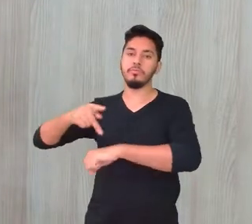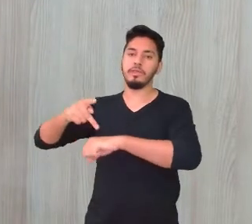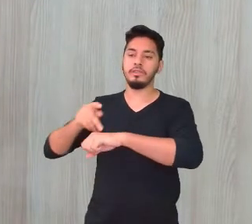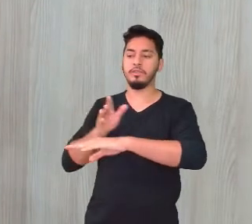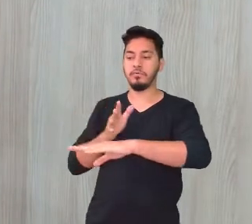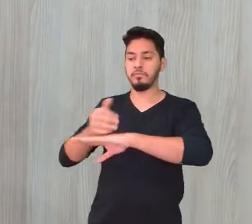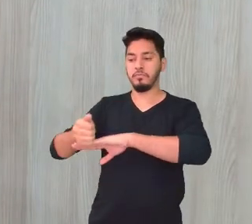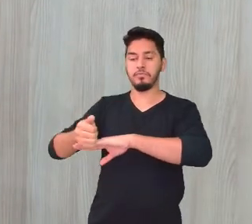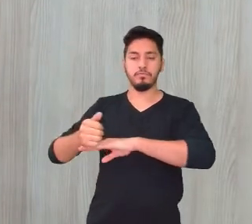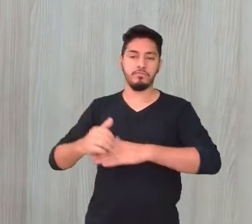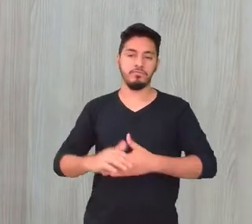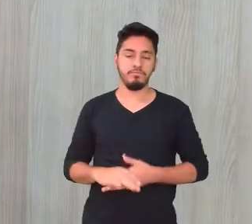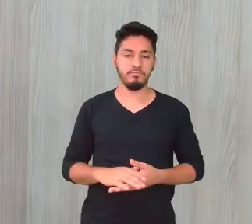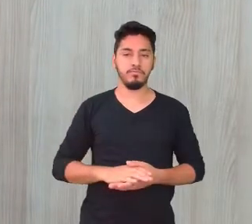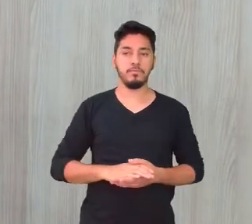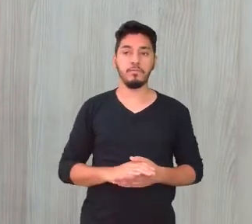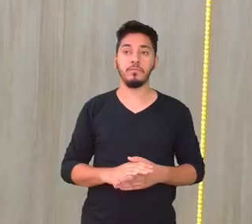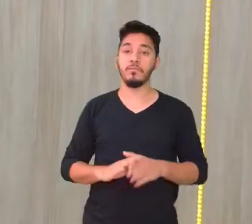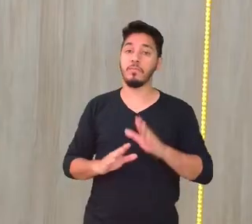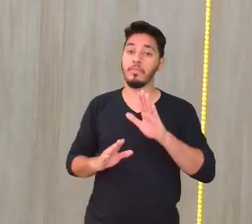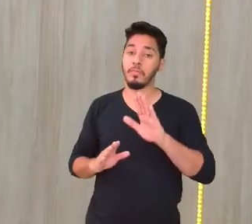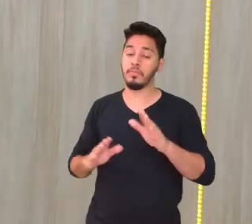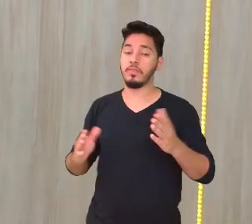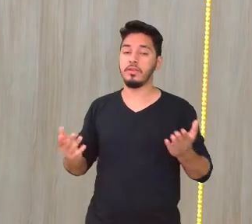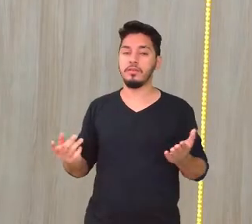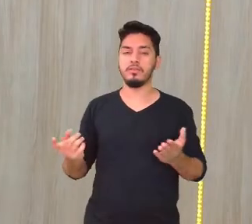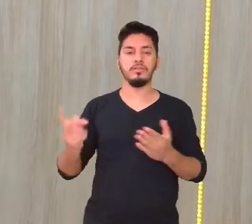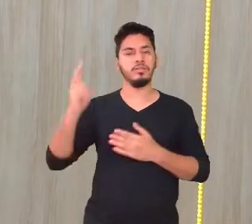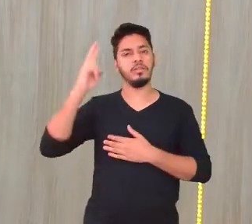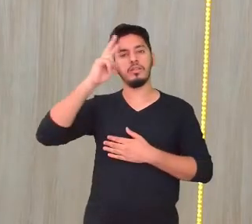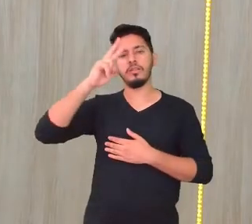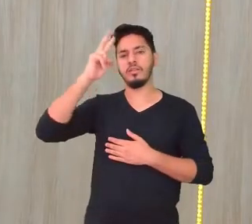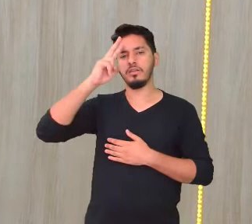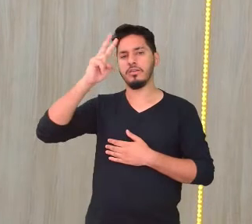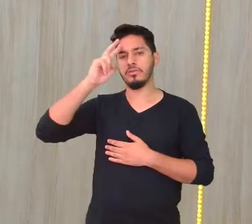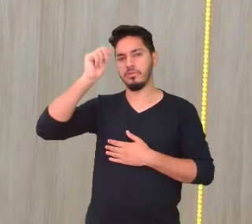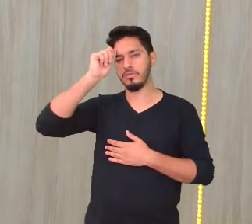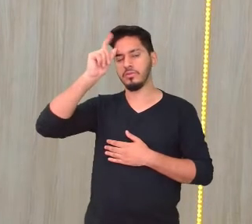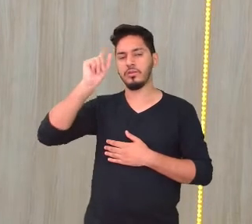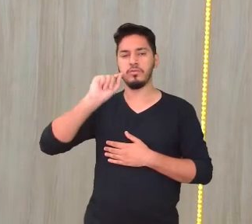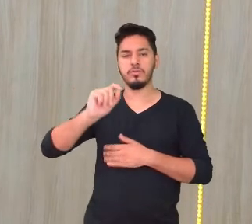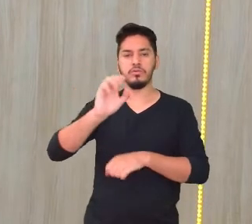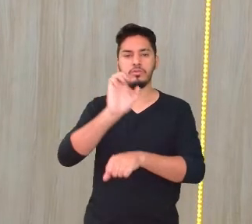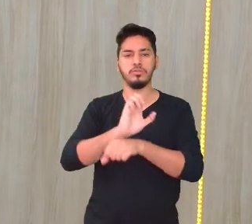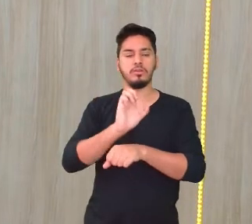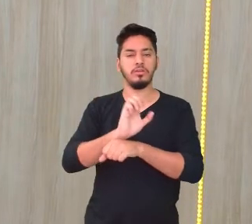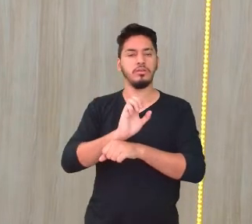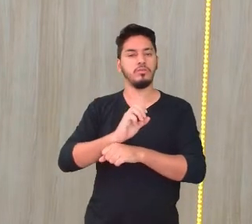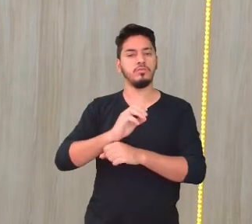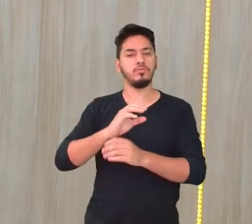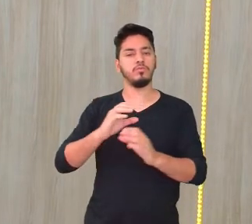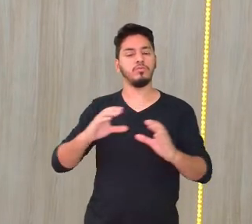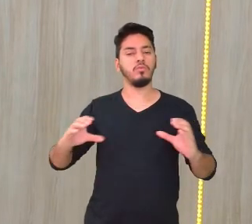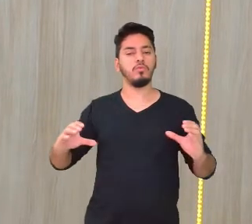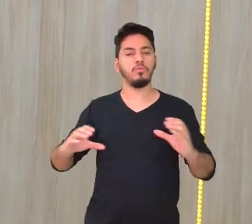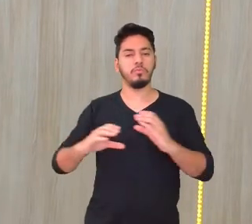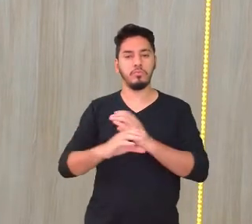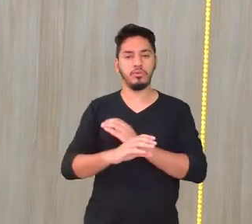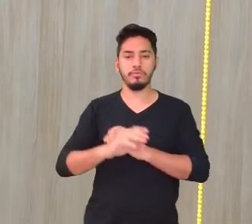para anexação de territórios. Daí a gente recapitular aquela ideia do Estado totalitário, Uma das